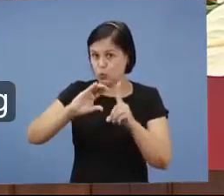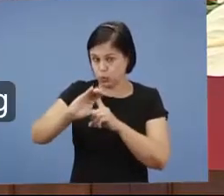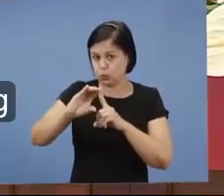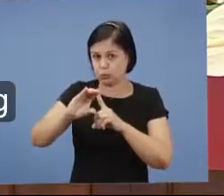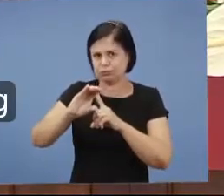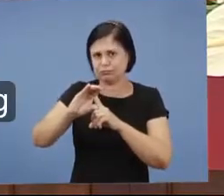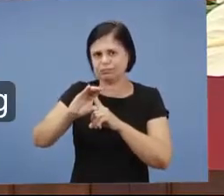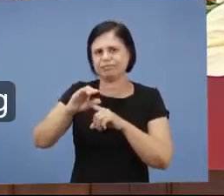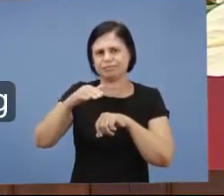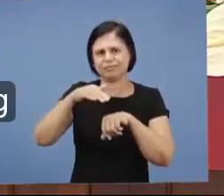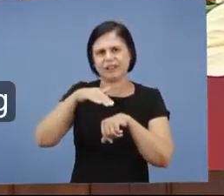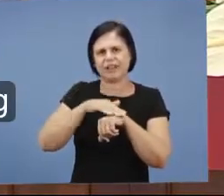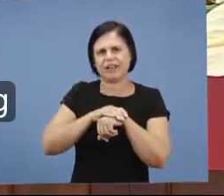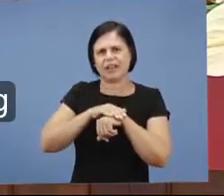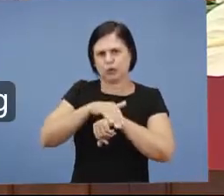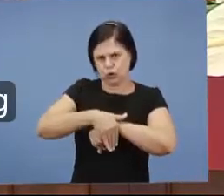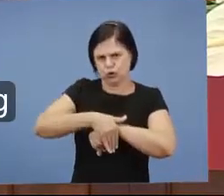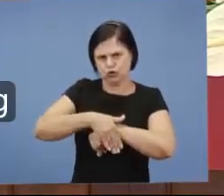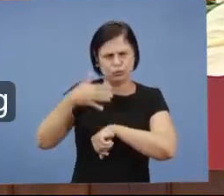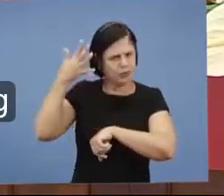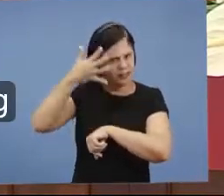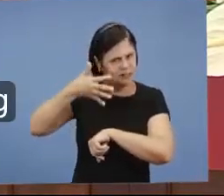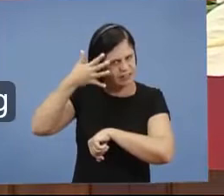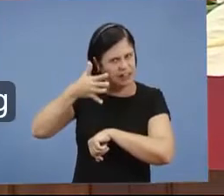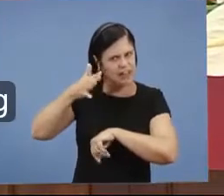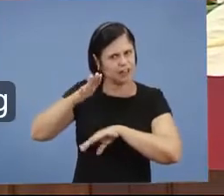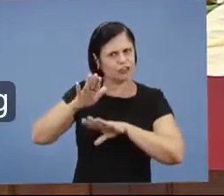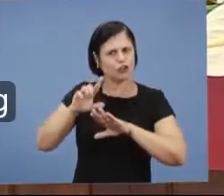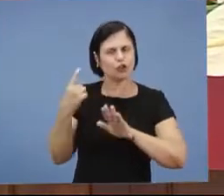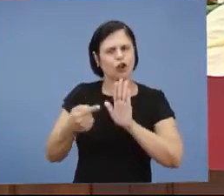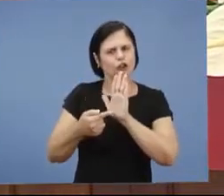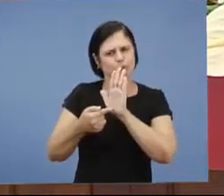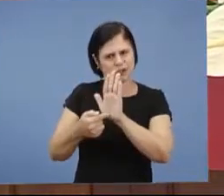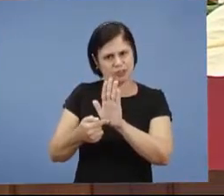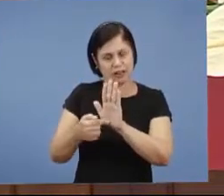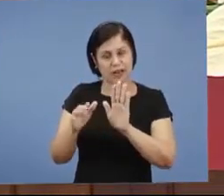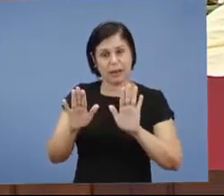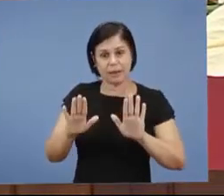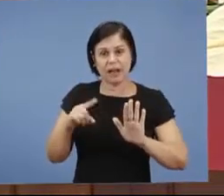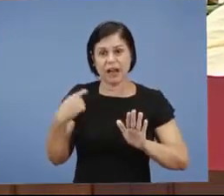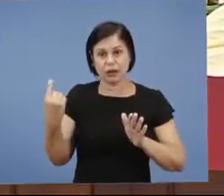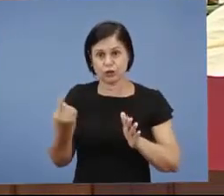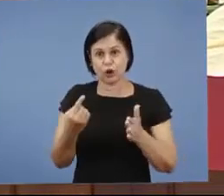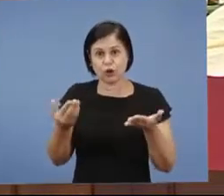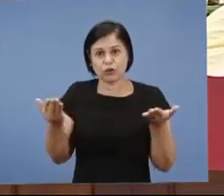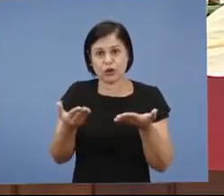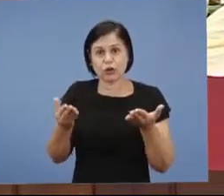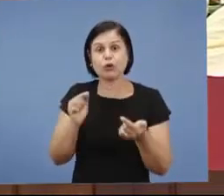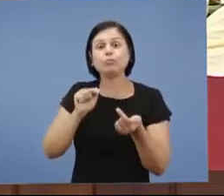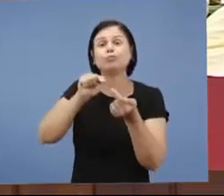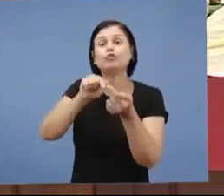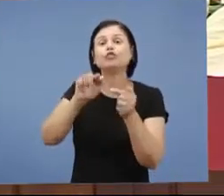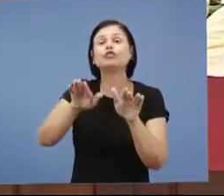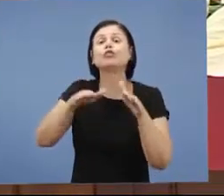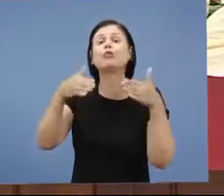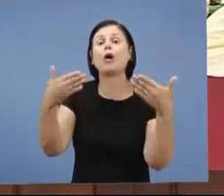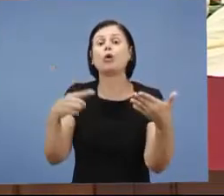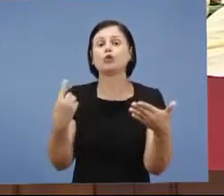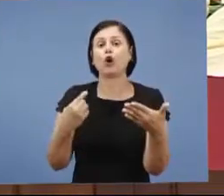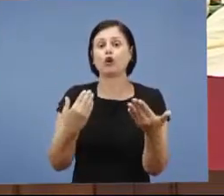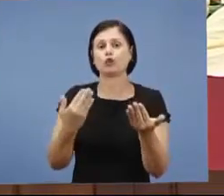noite, mostrando aos nossos irmãos para onde estamos indo, qual o nosso objetivo como